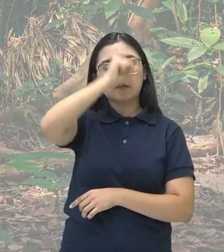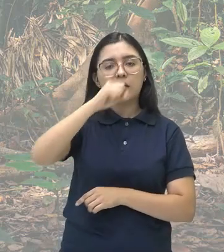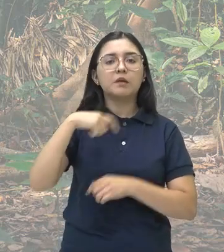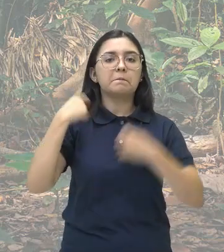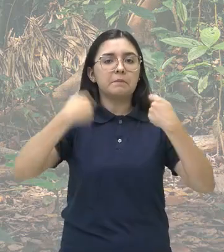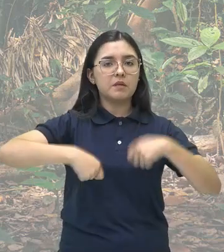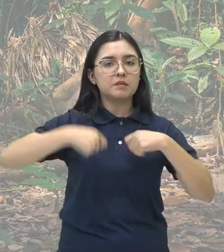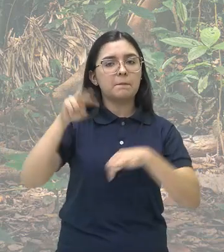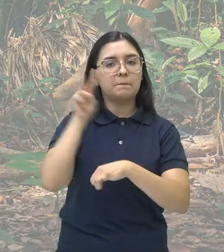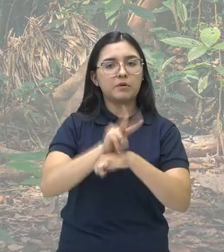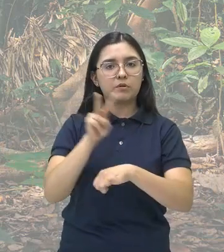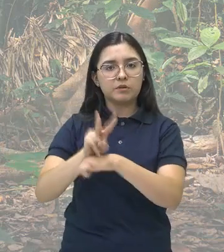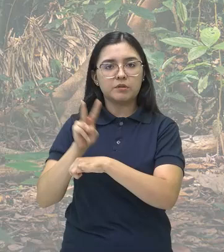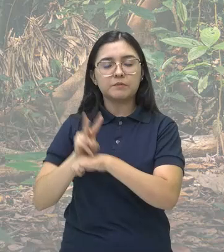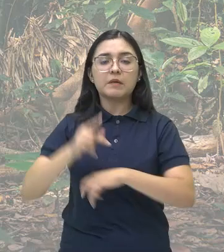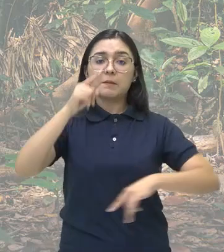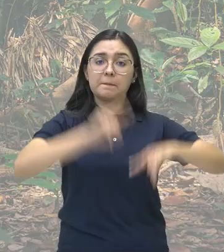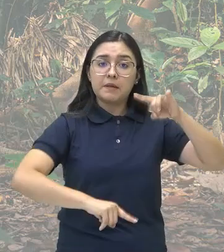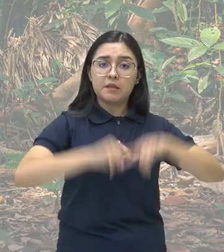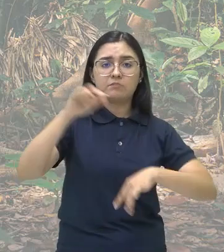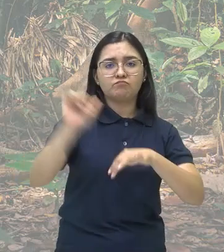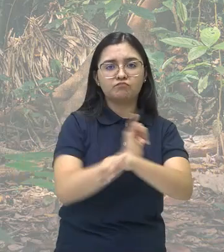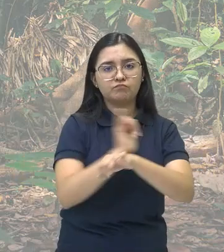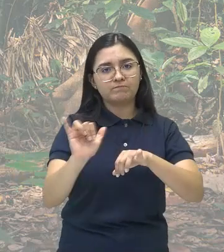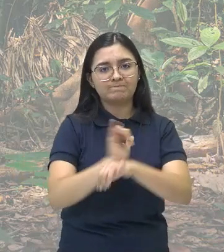proteger. Então, esses instrumentos, eles são